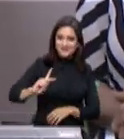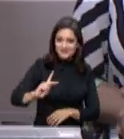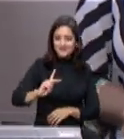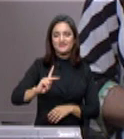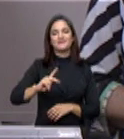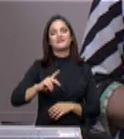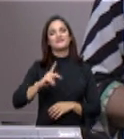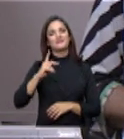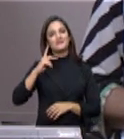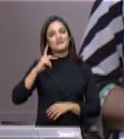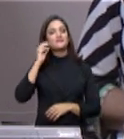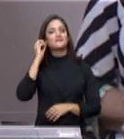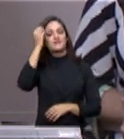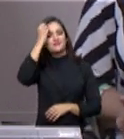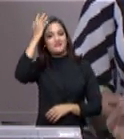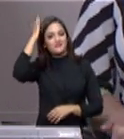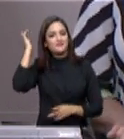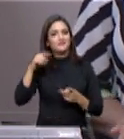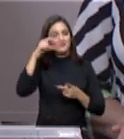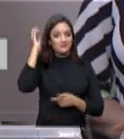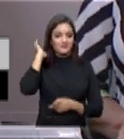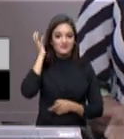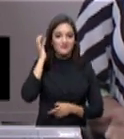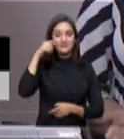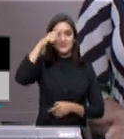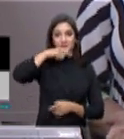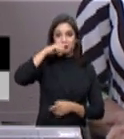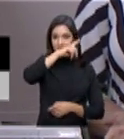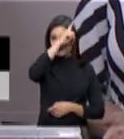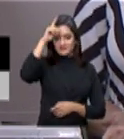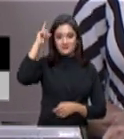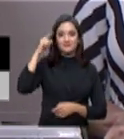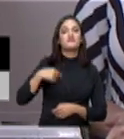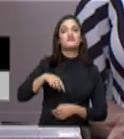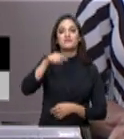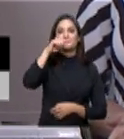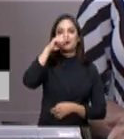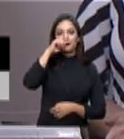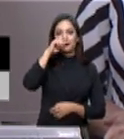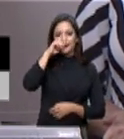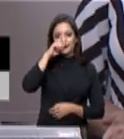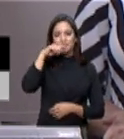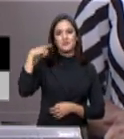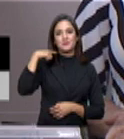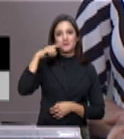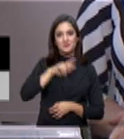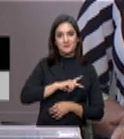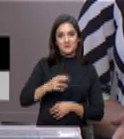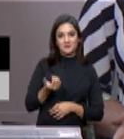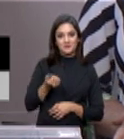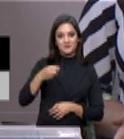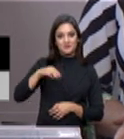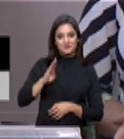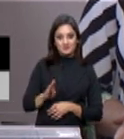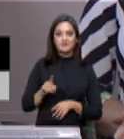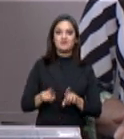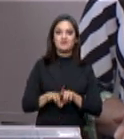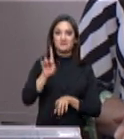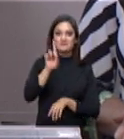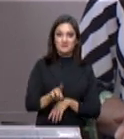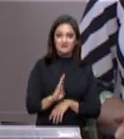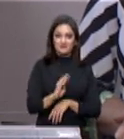ministro Toffoli, ministro Gilmar, ministro Lewandowski, ministro Fachin, Renata Gil, minha querida amiga, presidente da MB, nosso diretor do